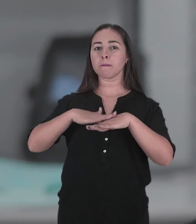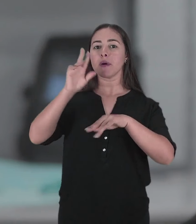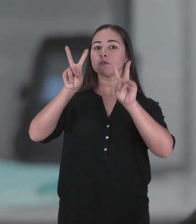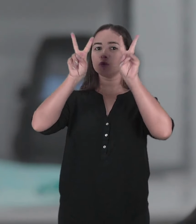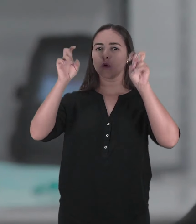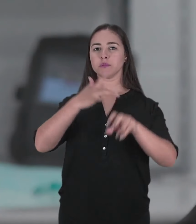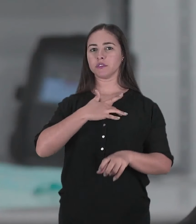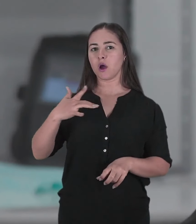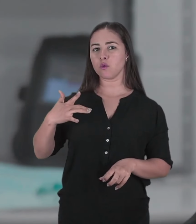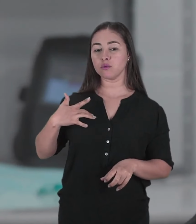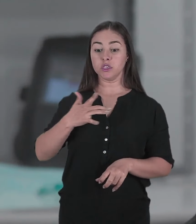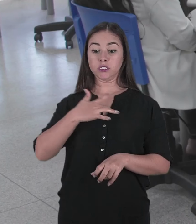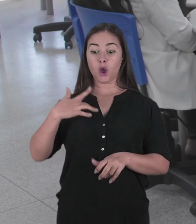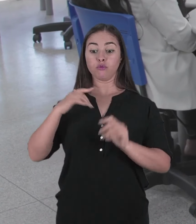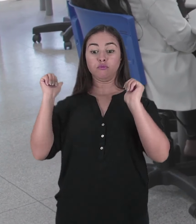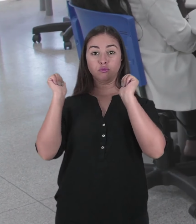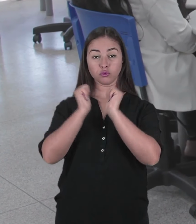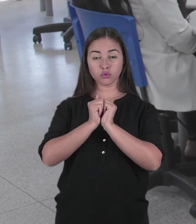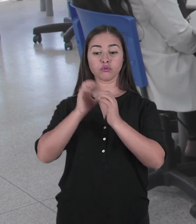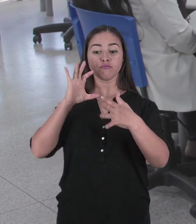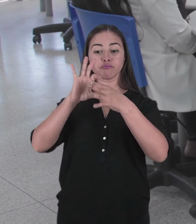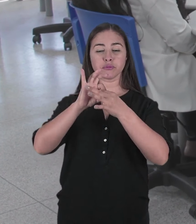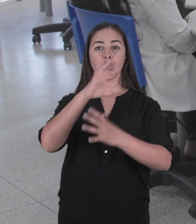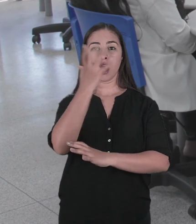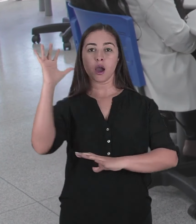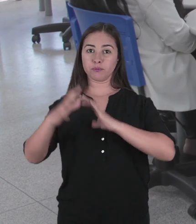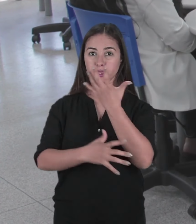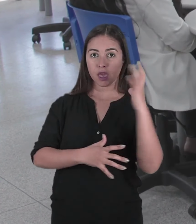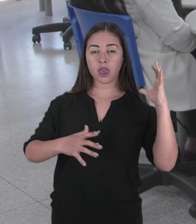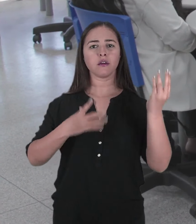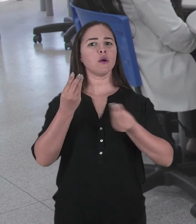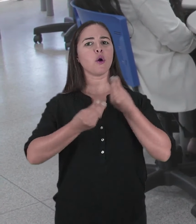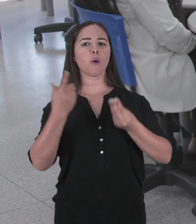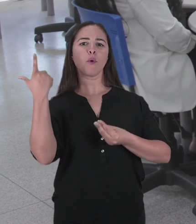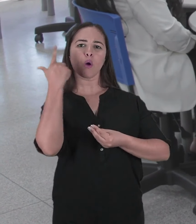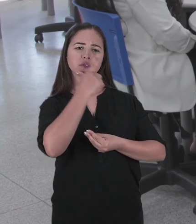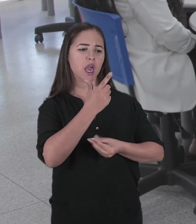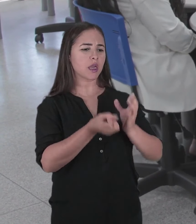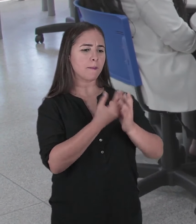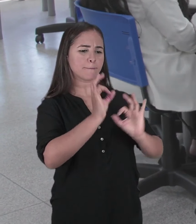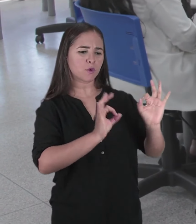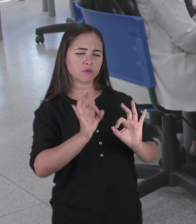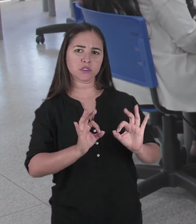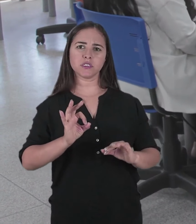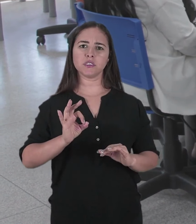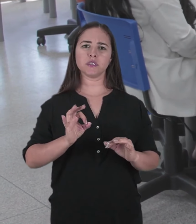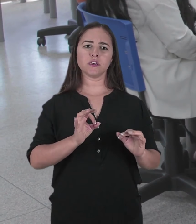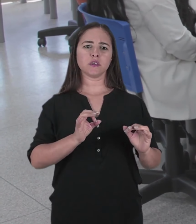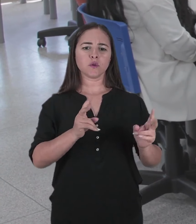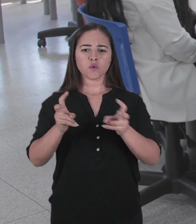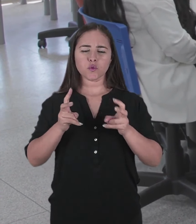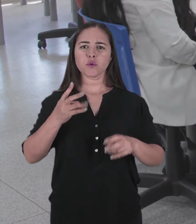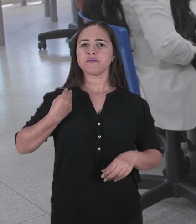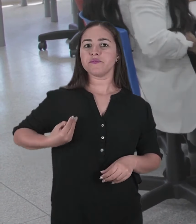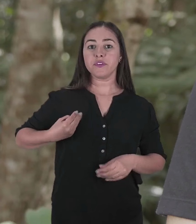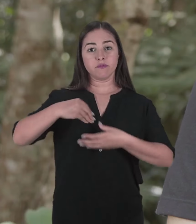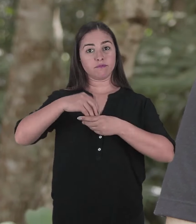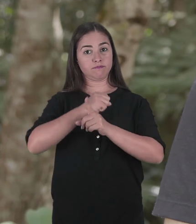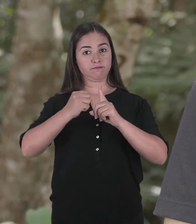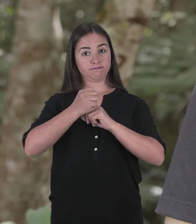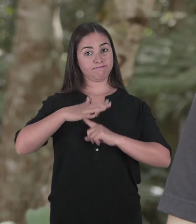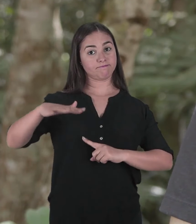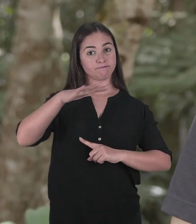da relação da saúde com o ambiente, com a forma como a gente produz, consome e vive, né, a sociedade.